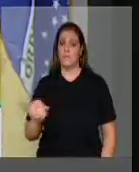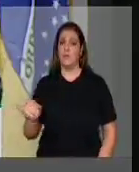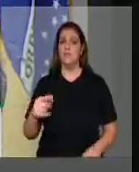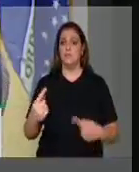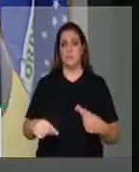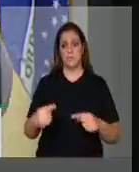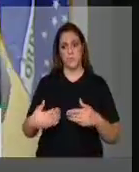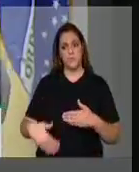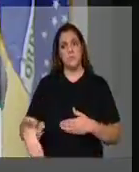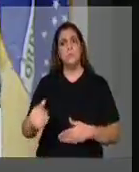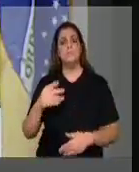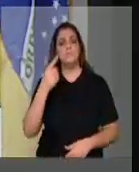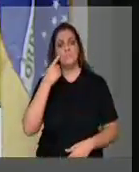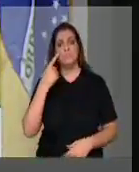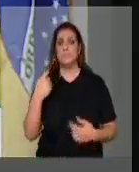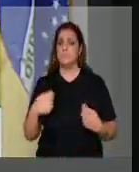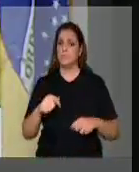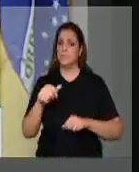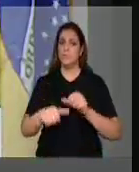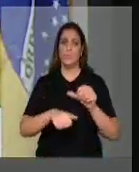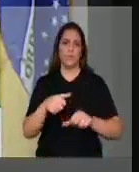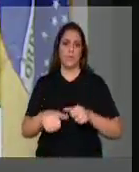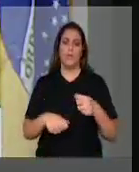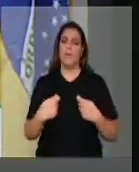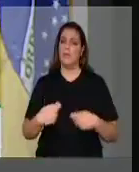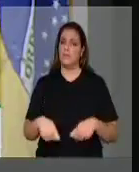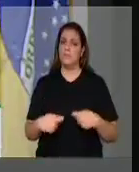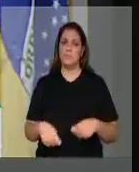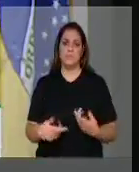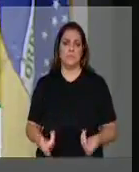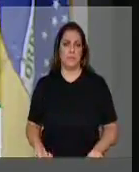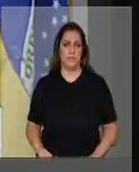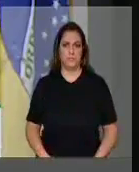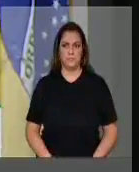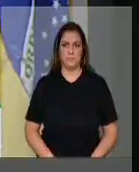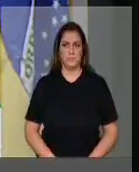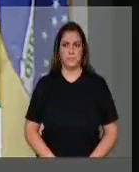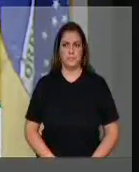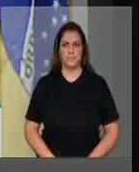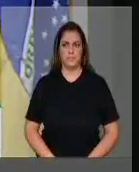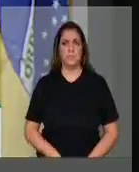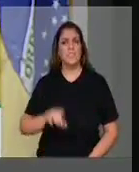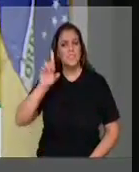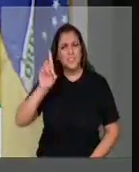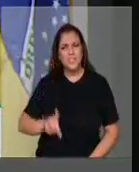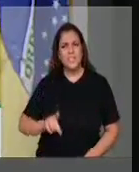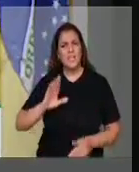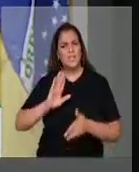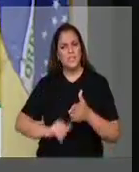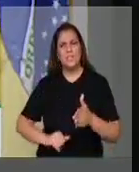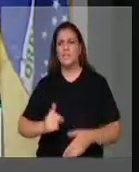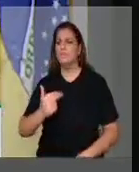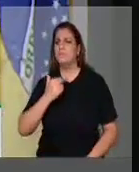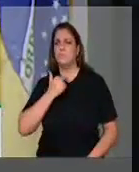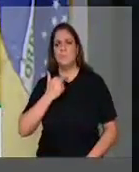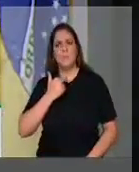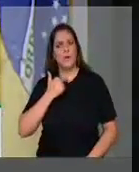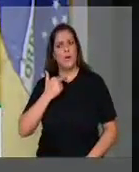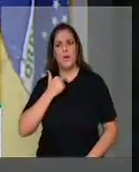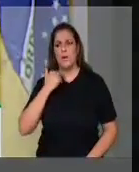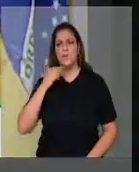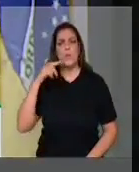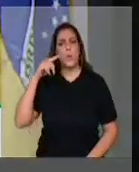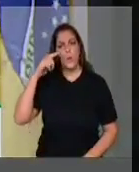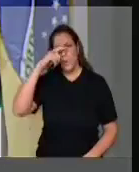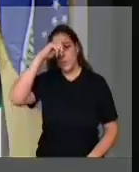pouco, e temos que corrigir essa injustiça, porque não podemos permitir que se tire direitos conquistados com muita luta, com